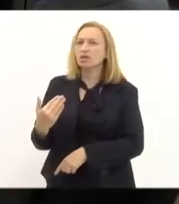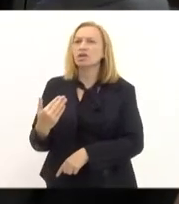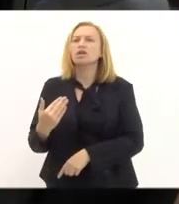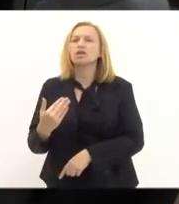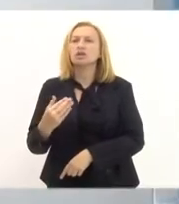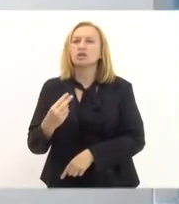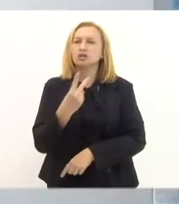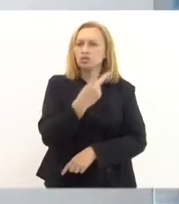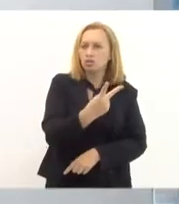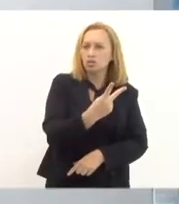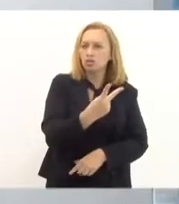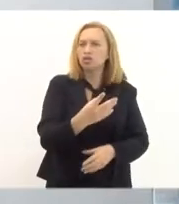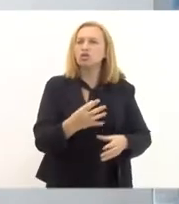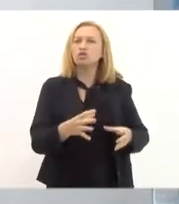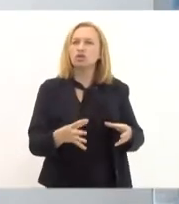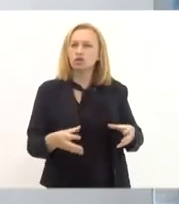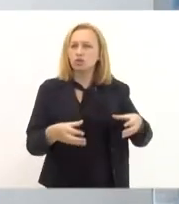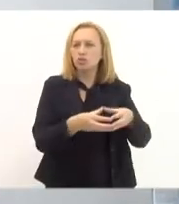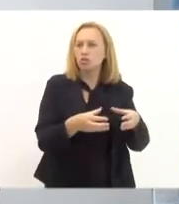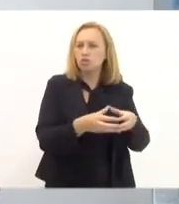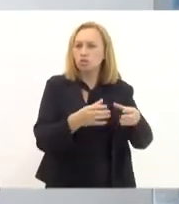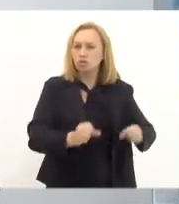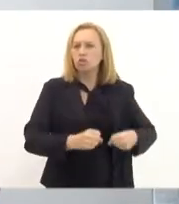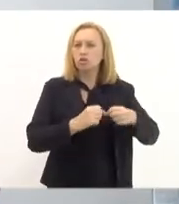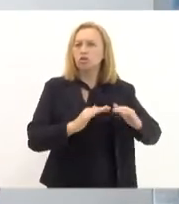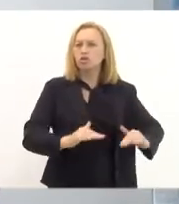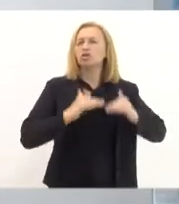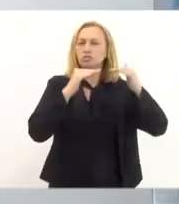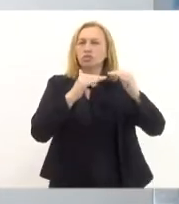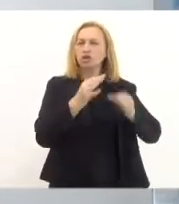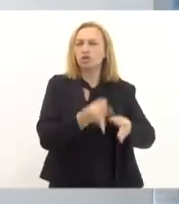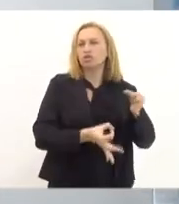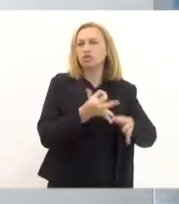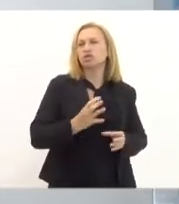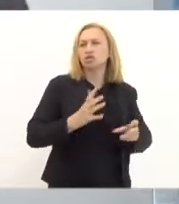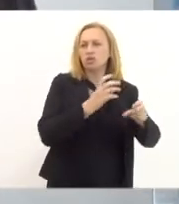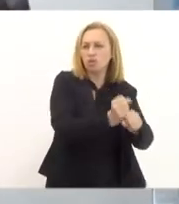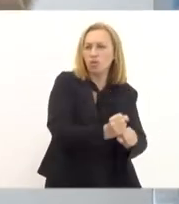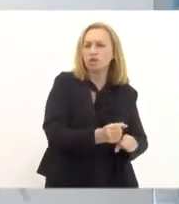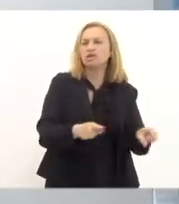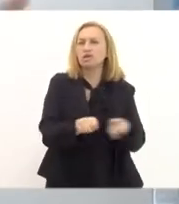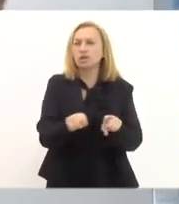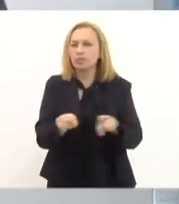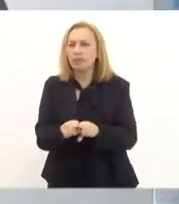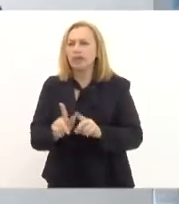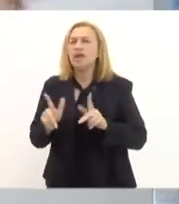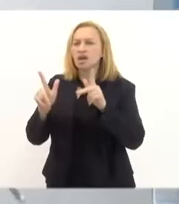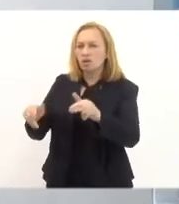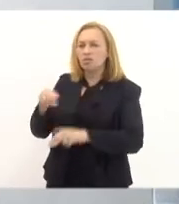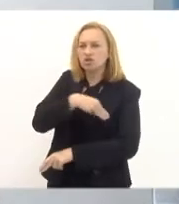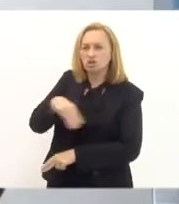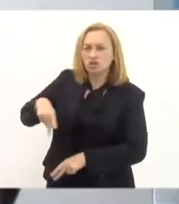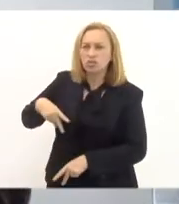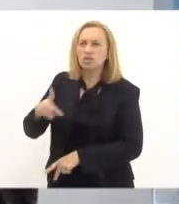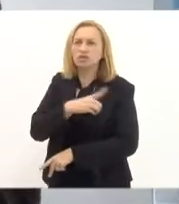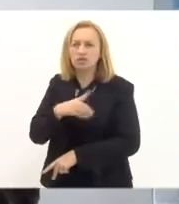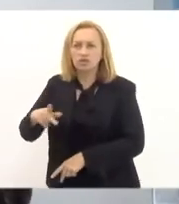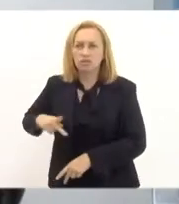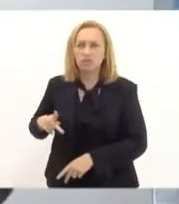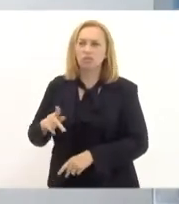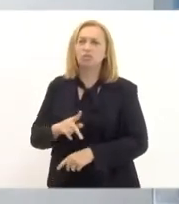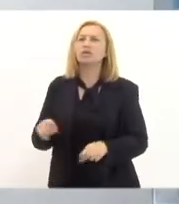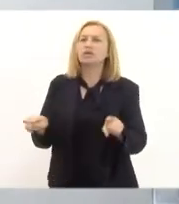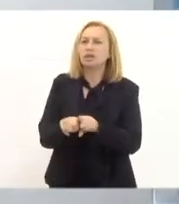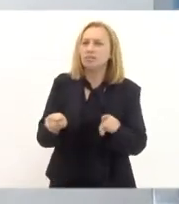tribunal de constas ele parte né de todas as audiências aqui da comissão parlamentar de inquérito da mesma forma Ministério Público Defensoria Pública